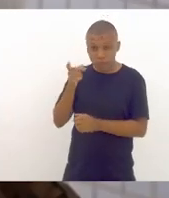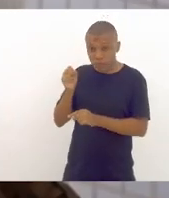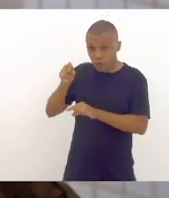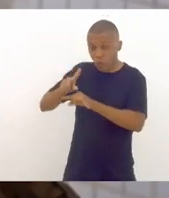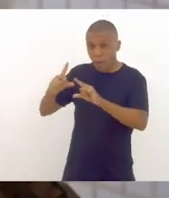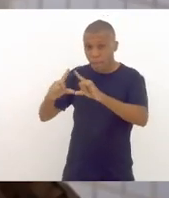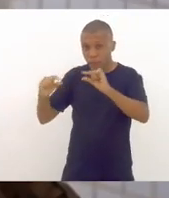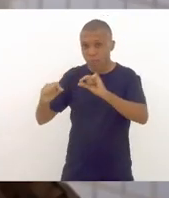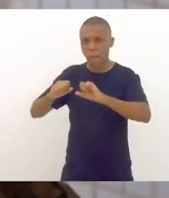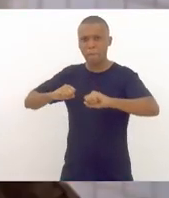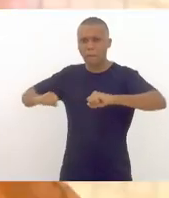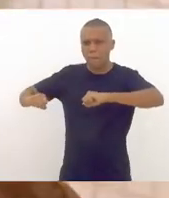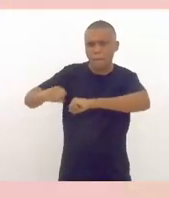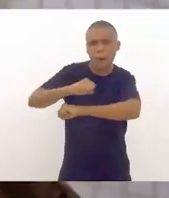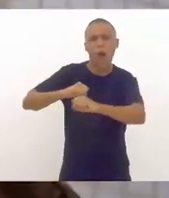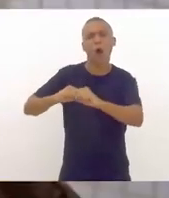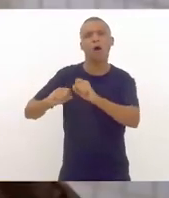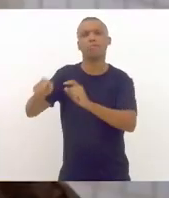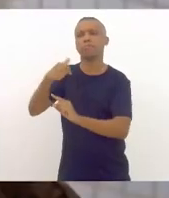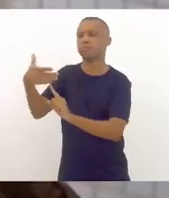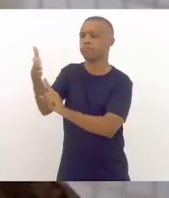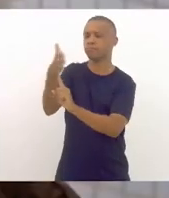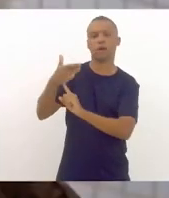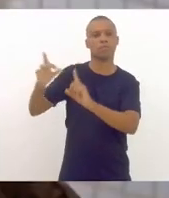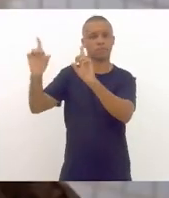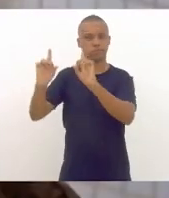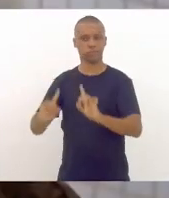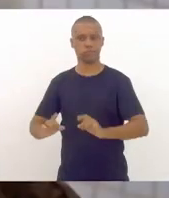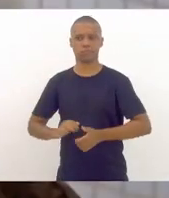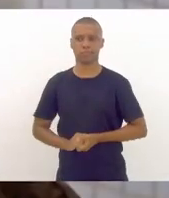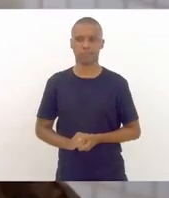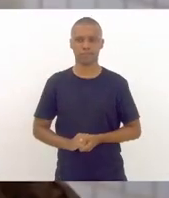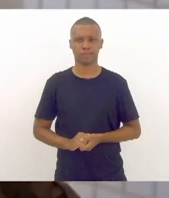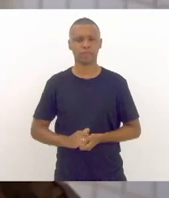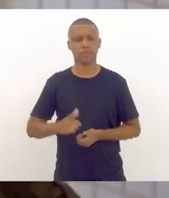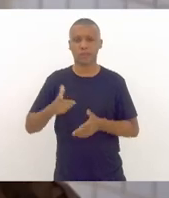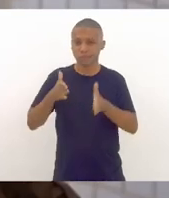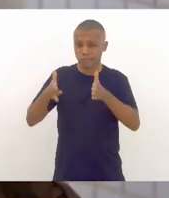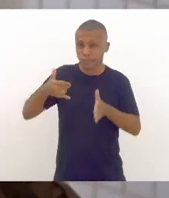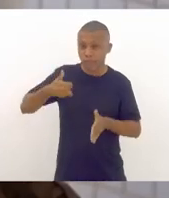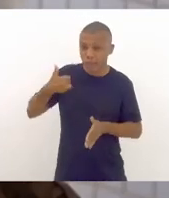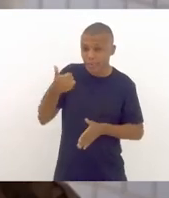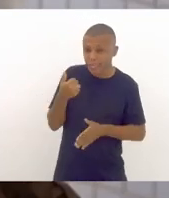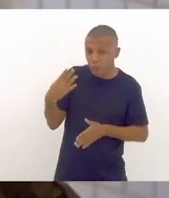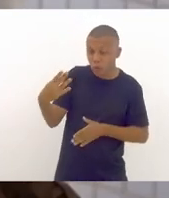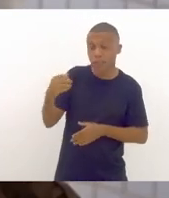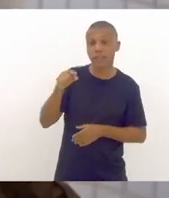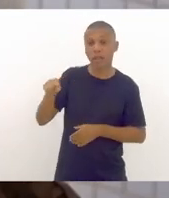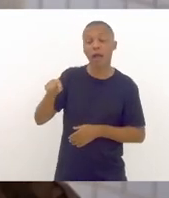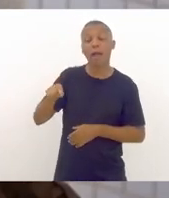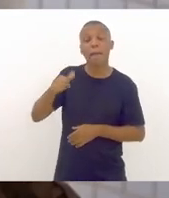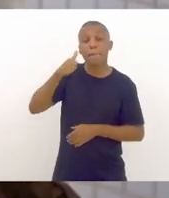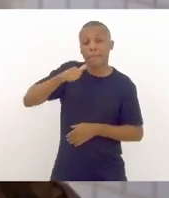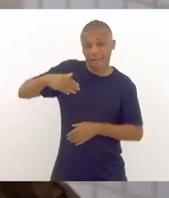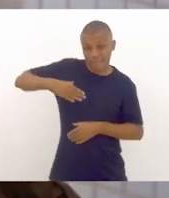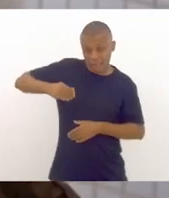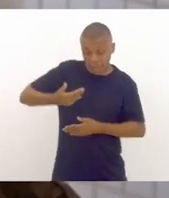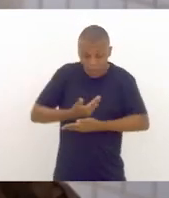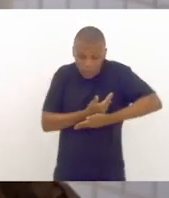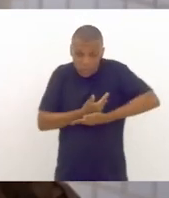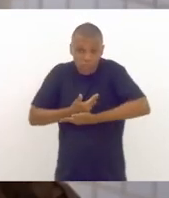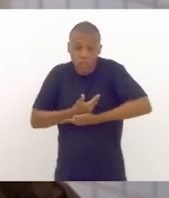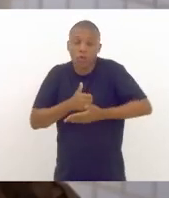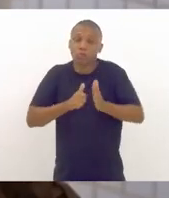das pessoas com deficiência. Tive, há 14 anos, uma filhinha com síndrome de Down. E